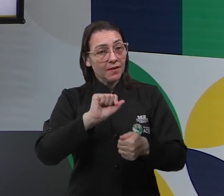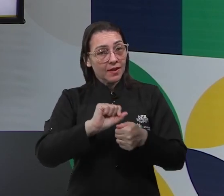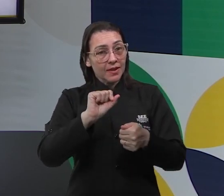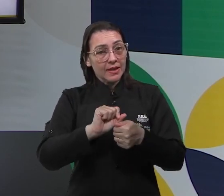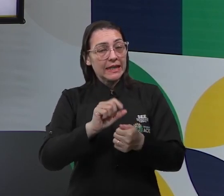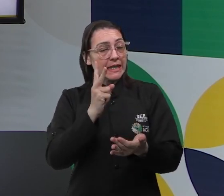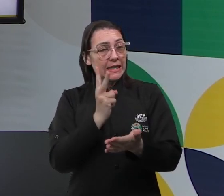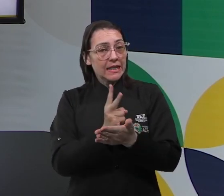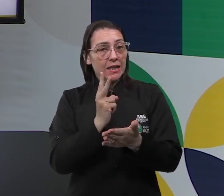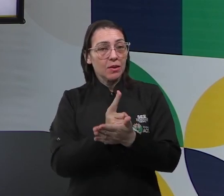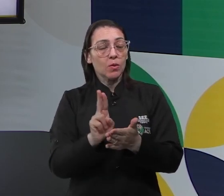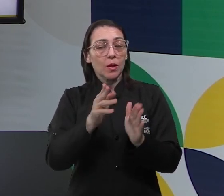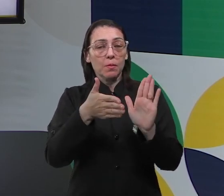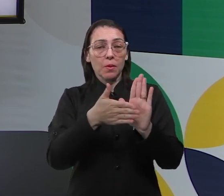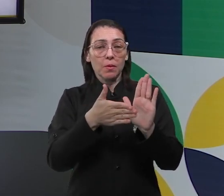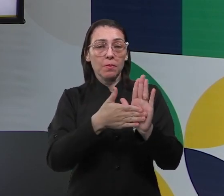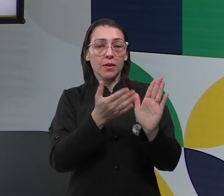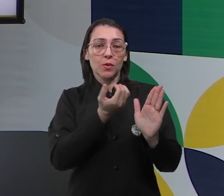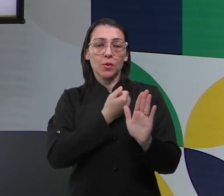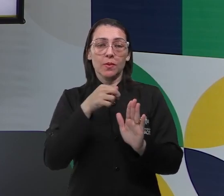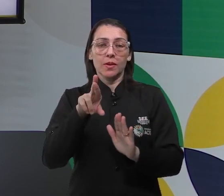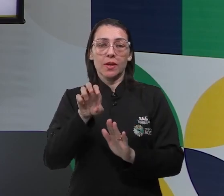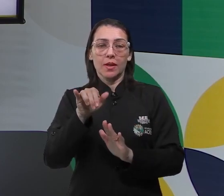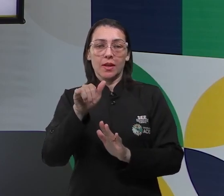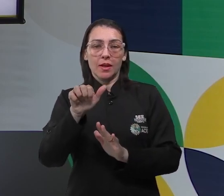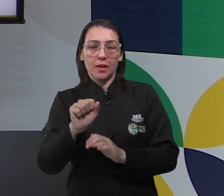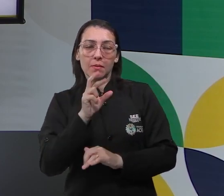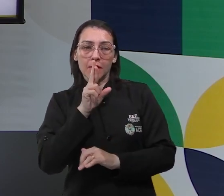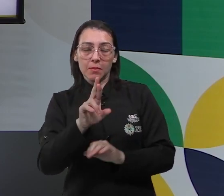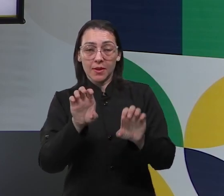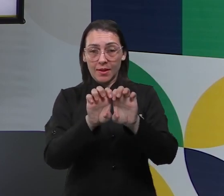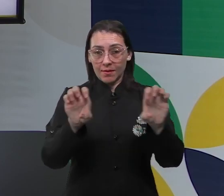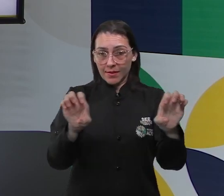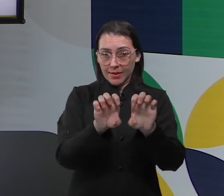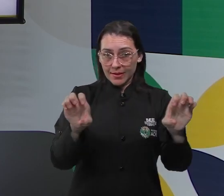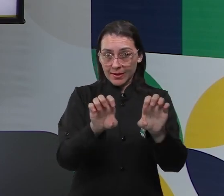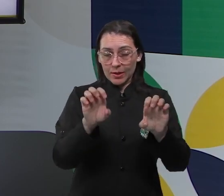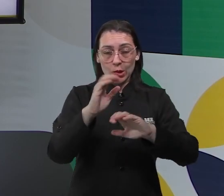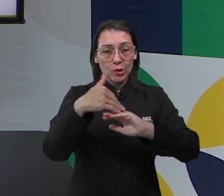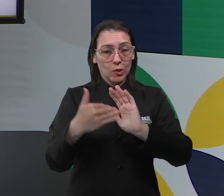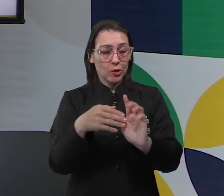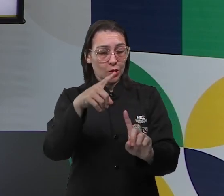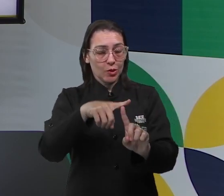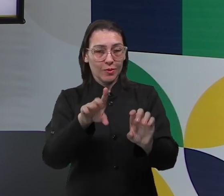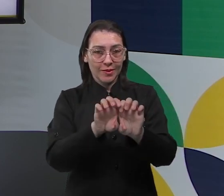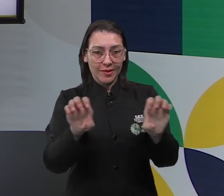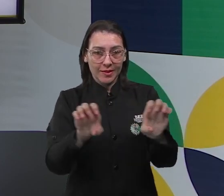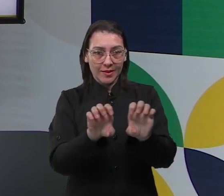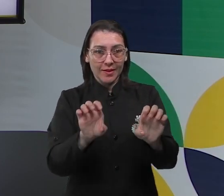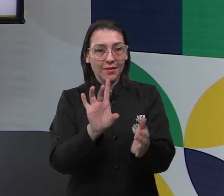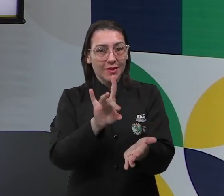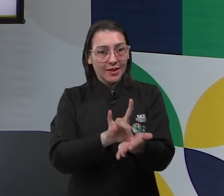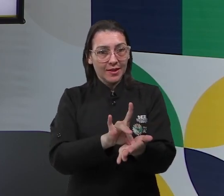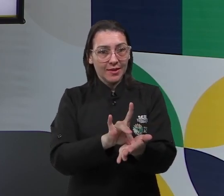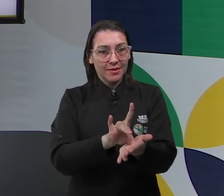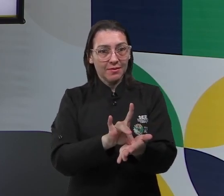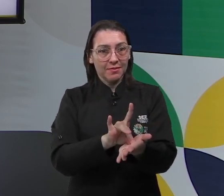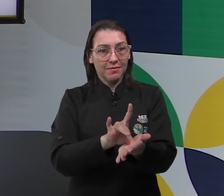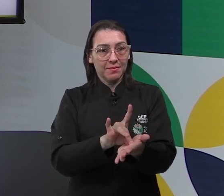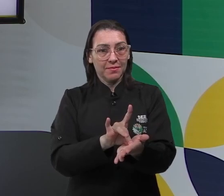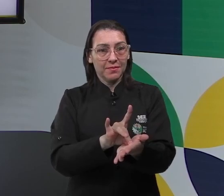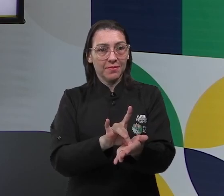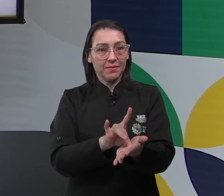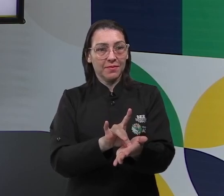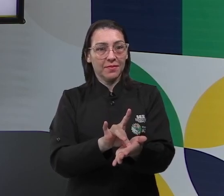Você está sempre usando a propriedade dos números reais para resolver a equação. Todo tipo de equação, na verdade. Vamos revisar um pouco o que